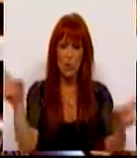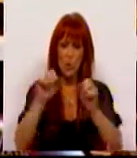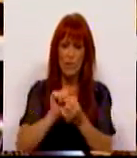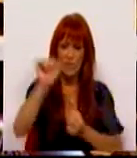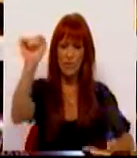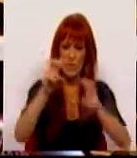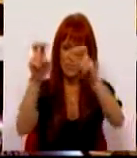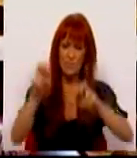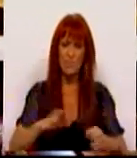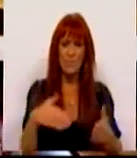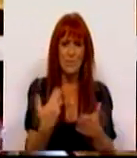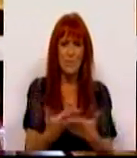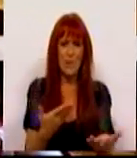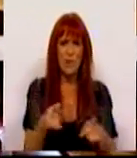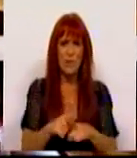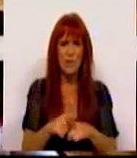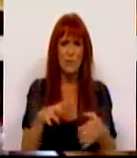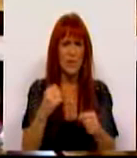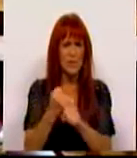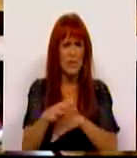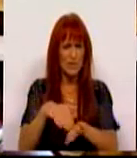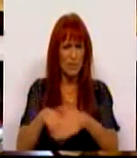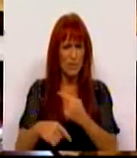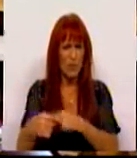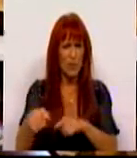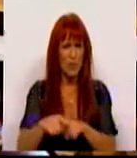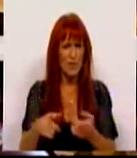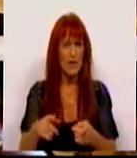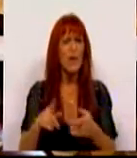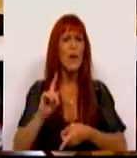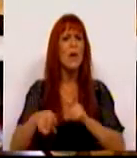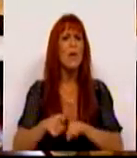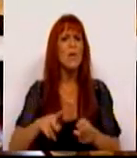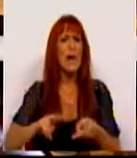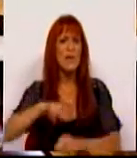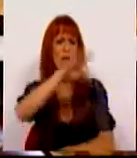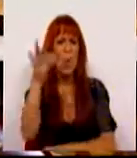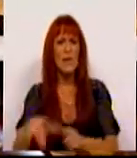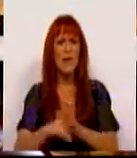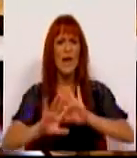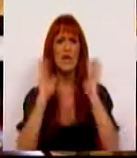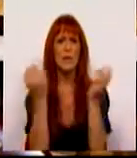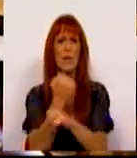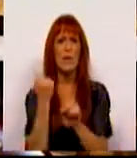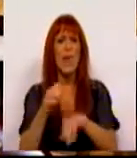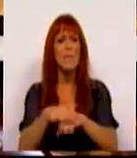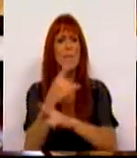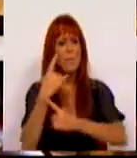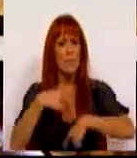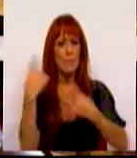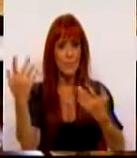dos títulos habilitantes indispensáveis ao desempenho das suas funções, precedendo à quarta alteração à Lei Geral do Trabalho em Funções